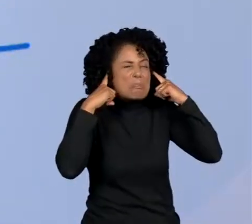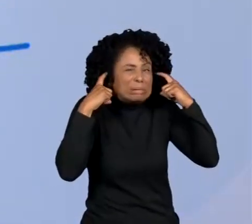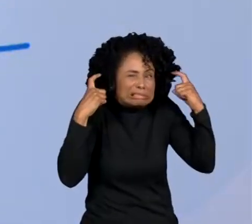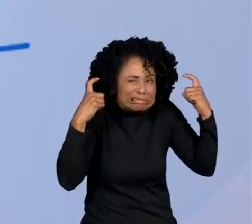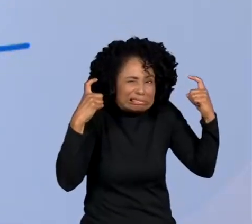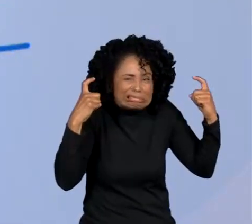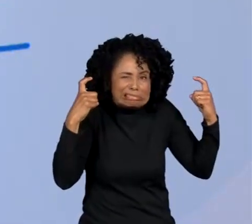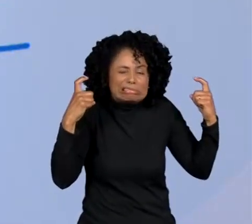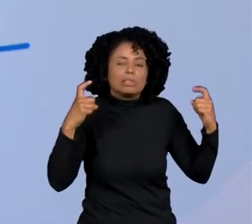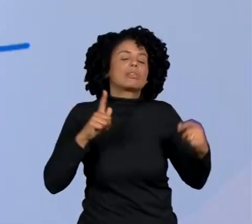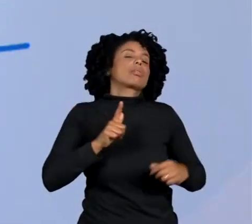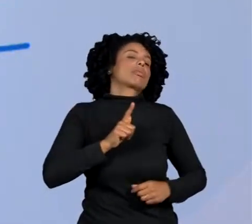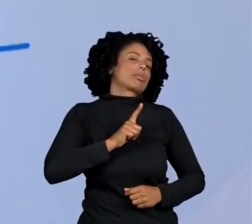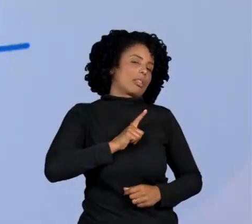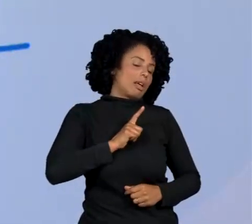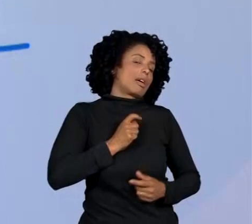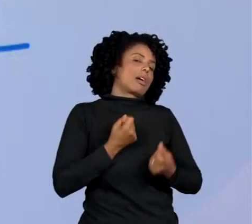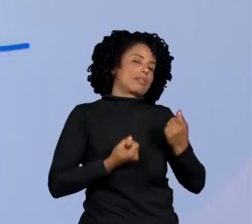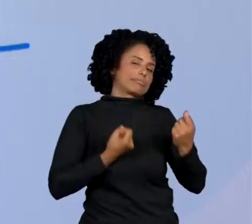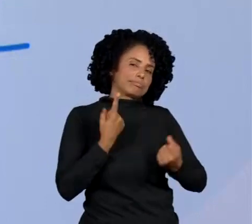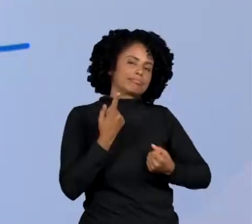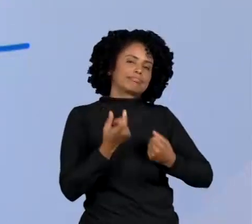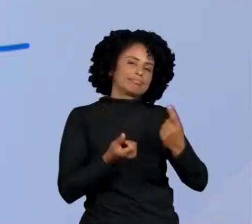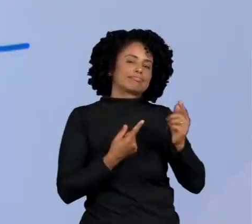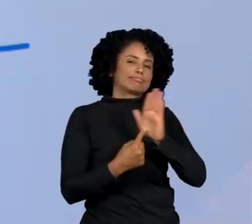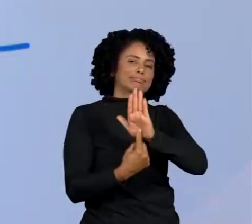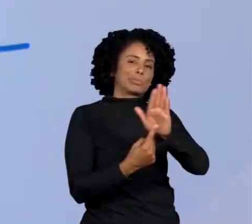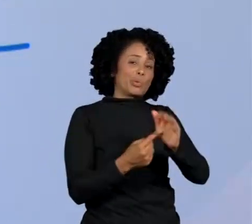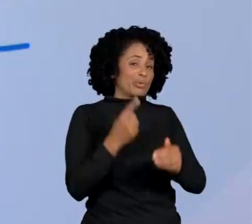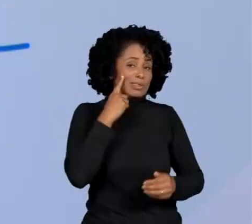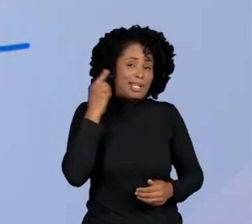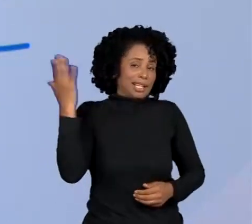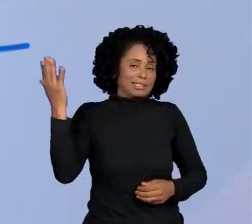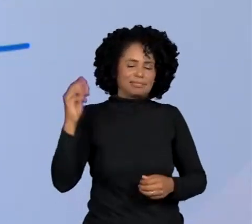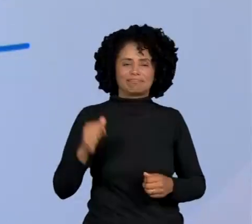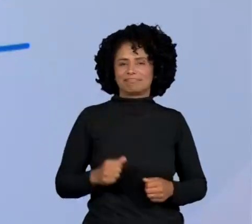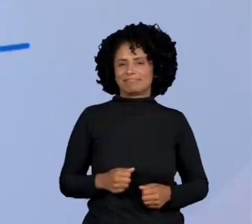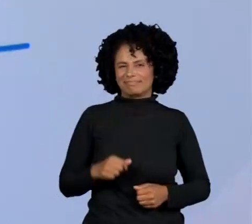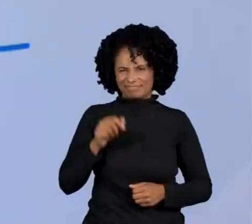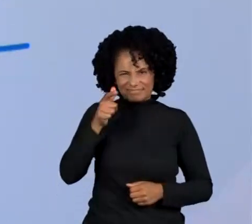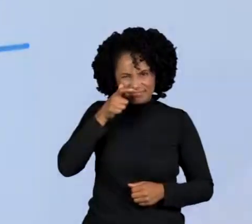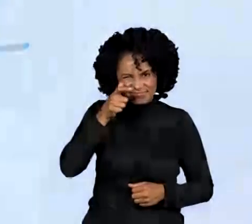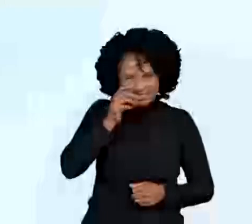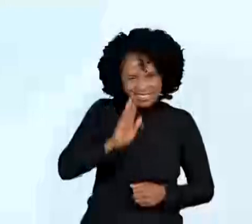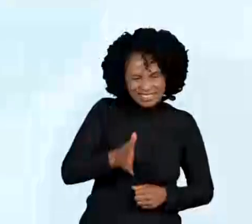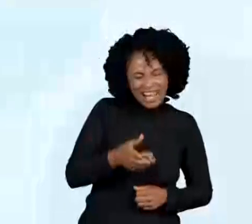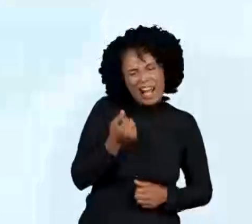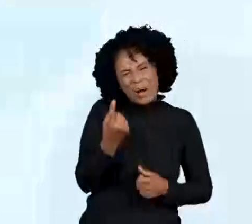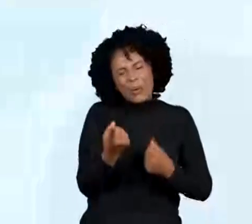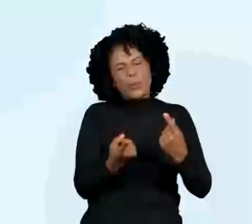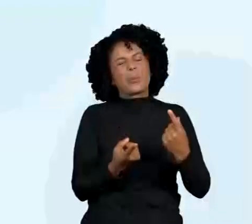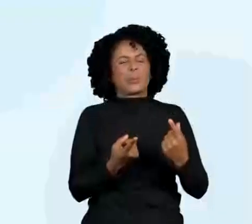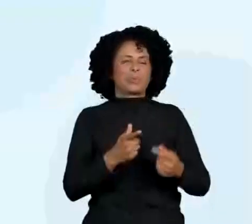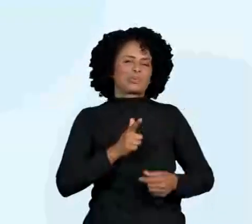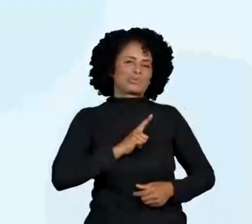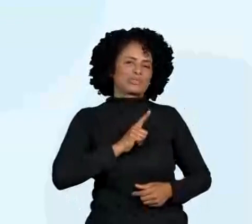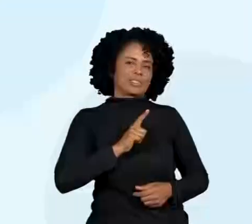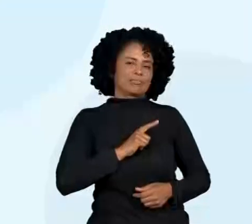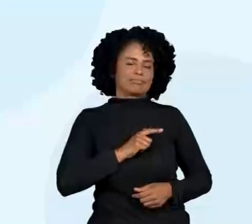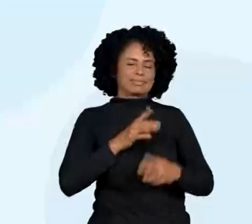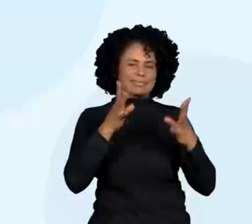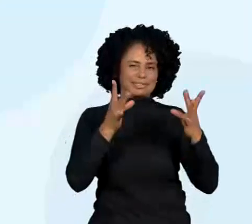forte. A gente geralmente representa assim. BUM! Vocês já devem ter visto outras, então nós vamos entrar já já